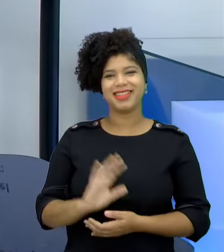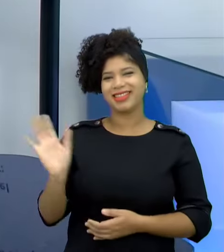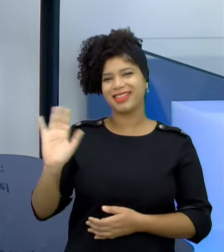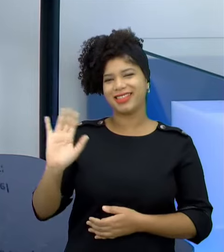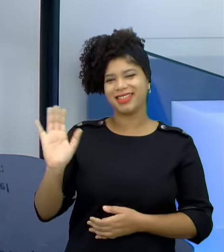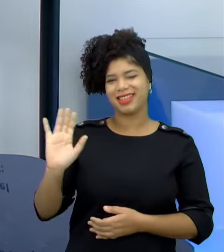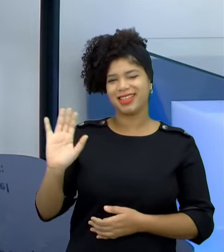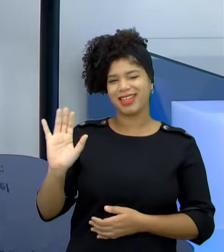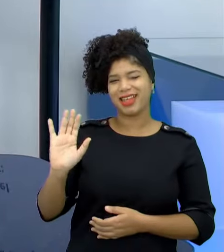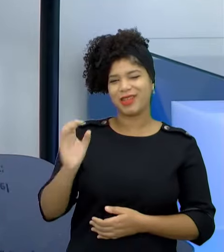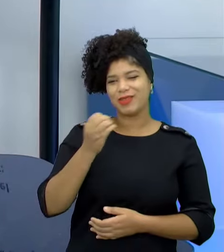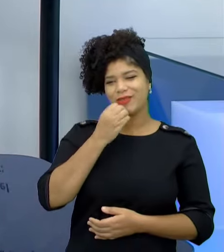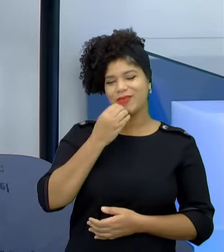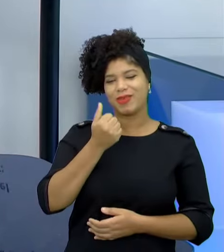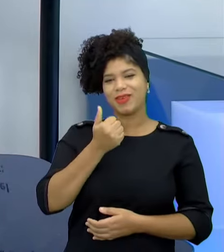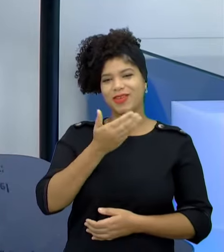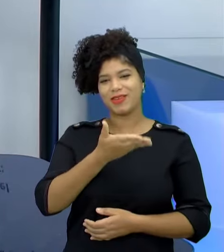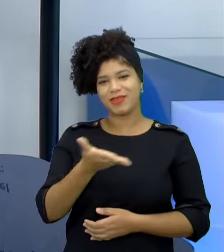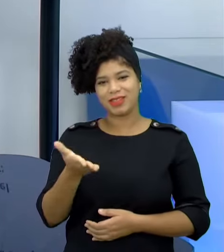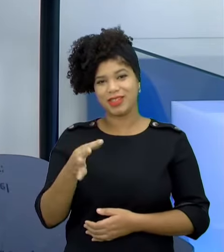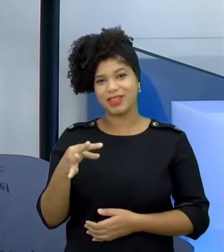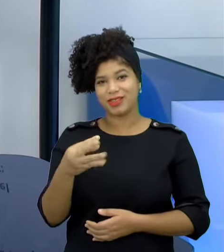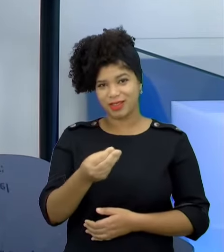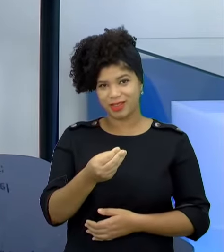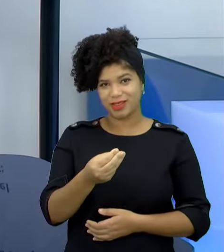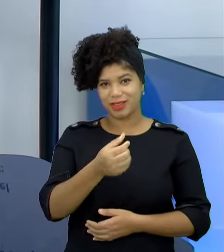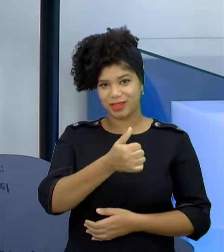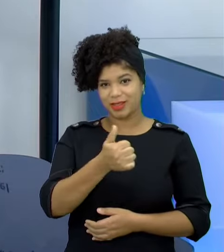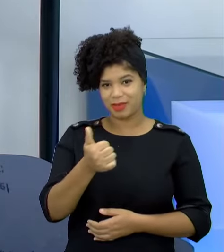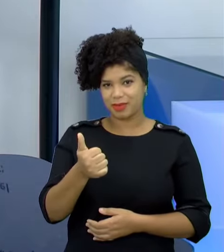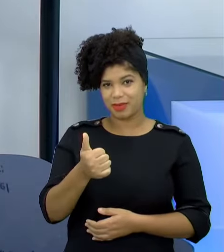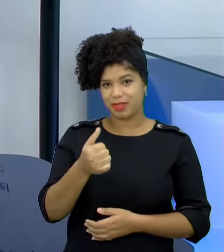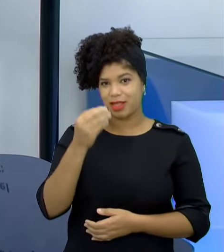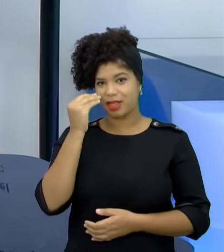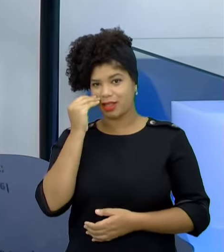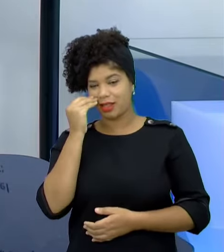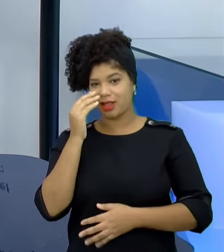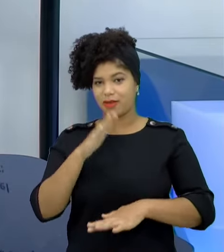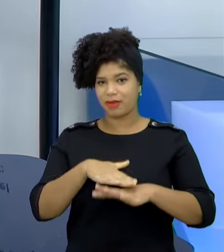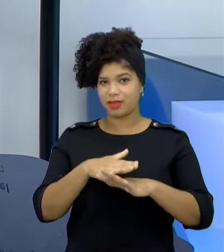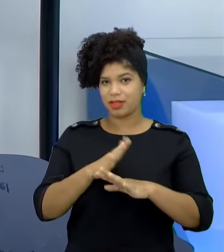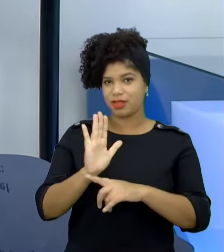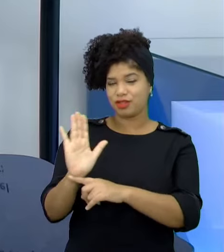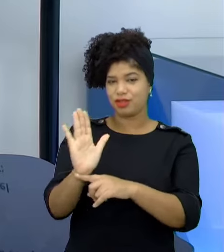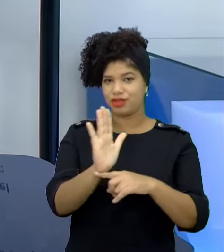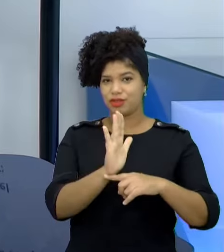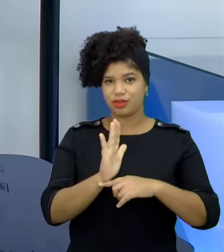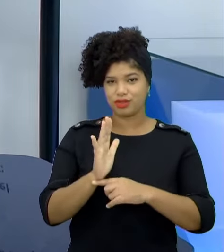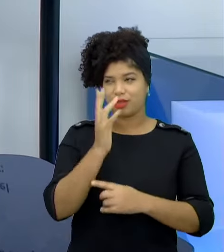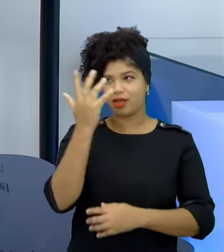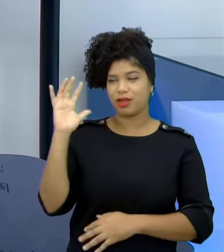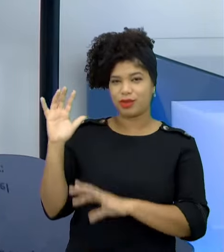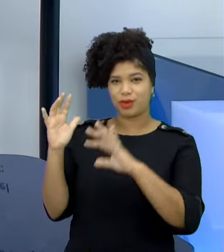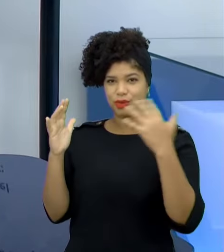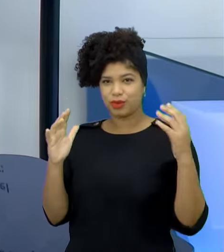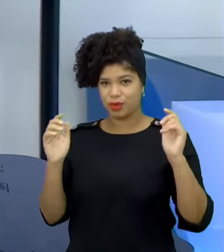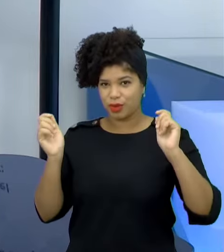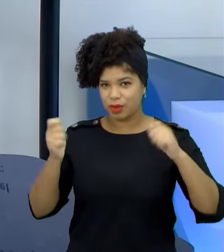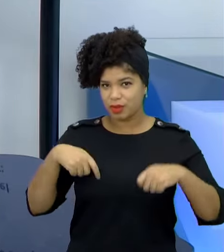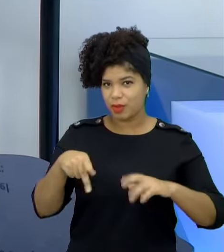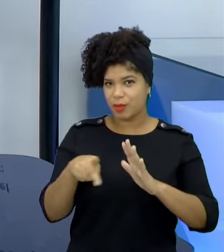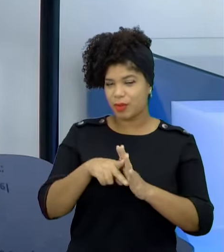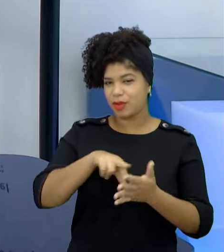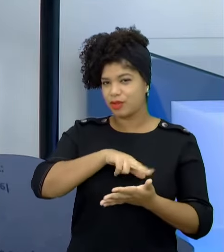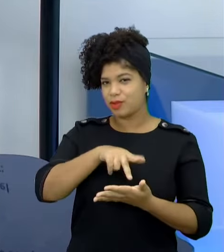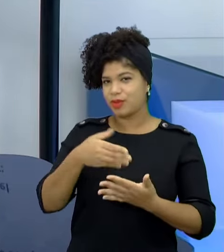Salve, salve, terráqueos! Como é que está aí? Todo mundo aí tentando fazer alguma coisa pela natureza? Desenvolvendo aí os hábitos sustentáveis?